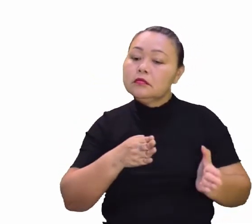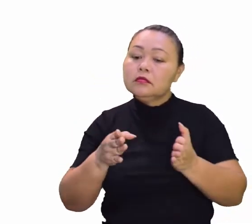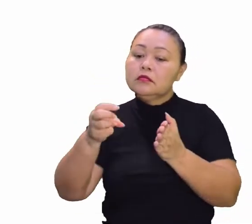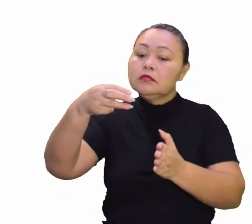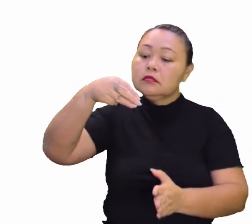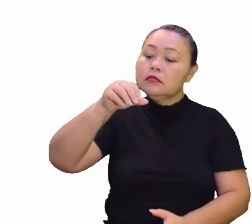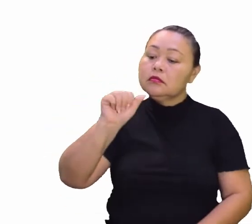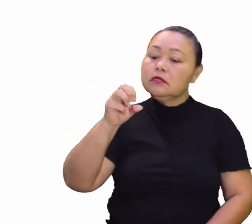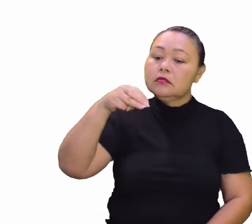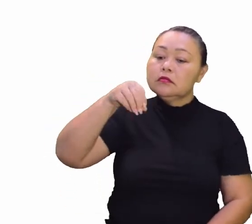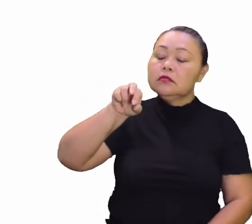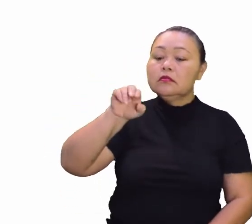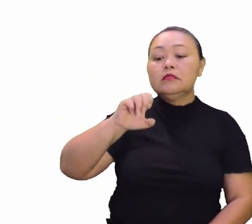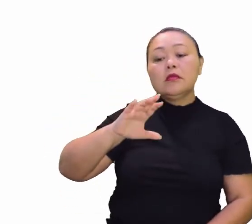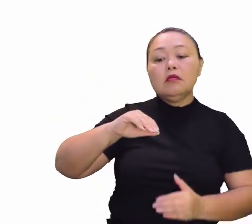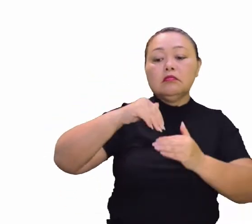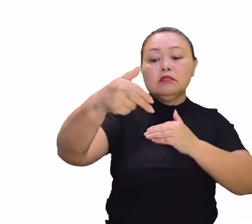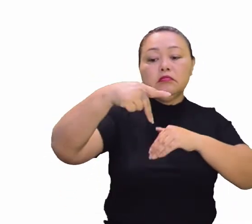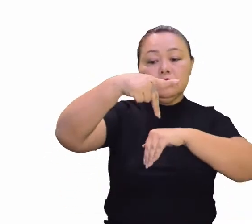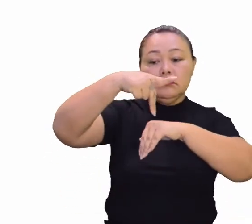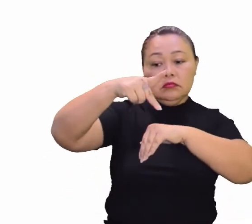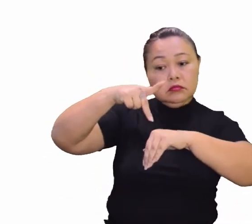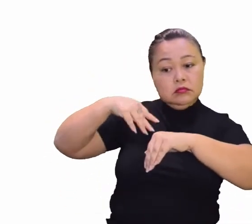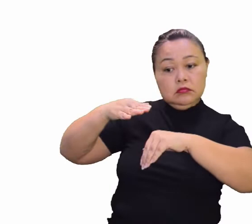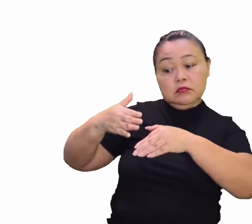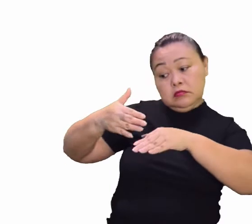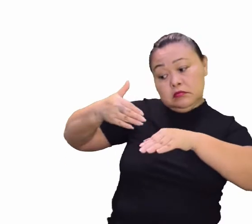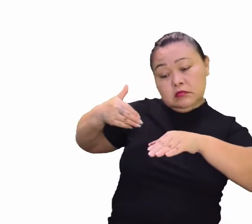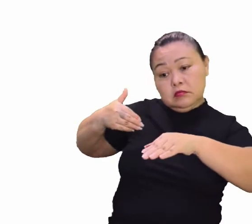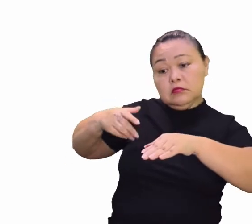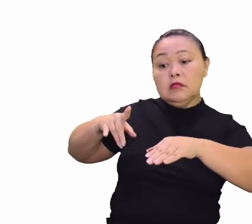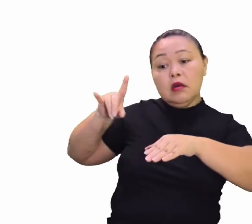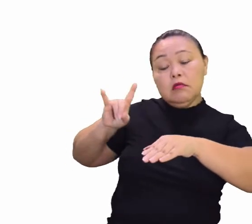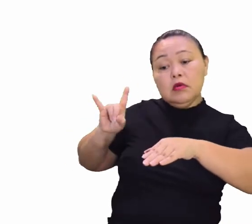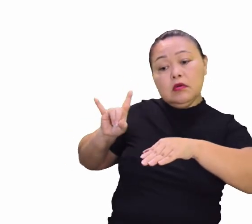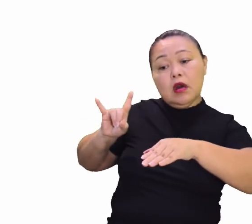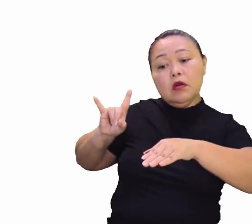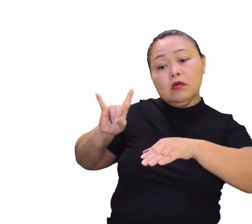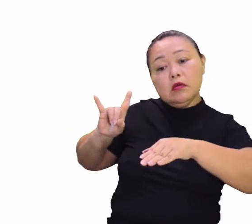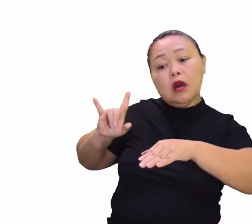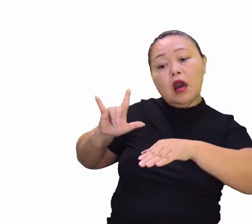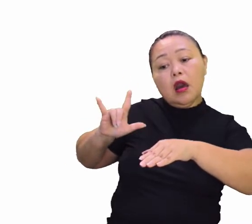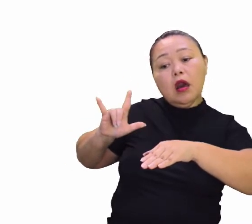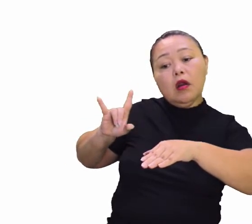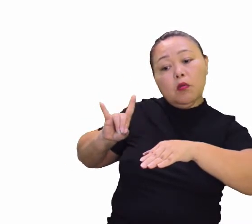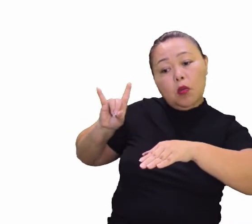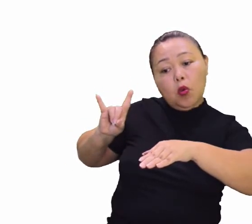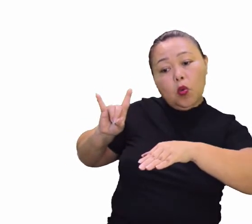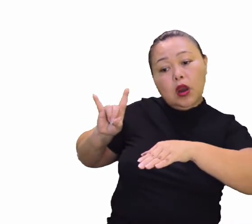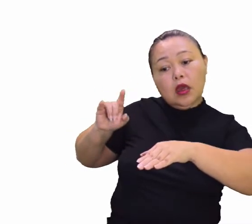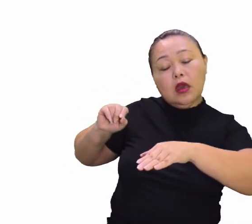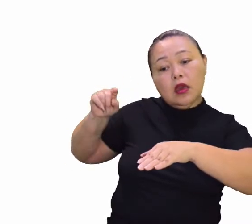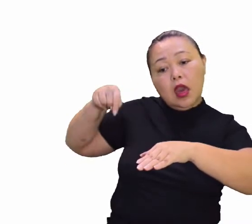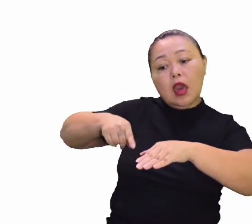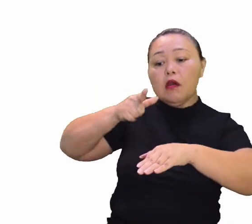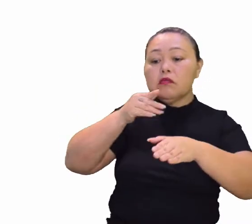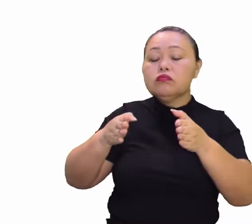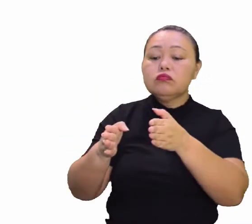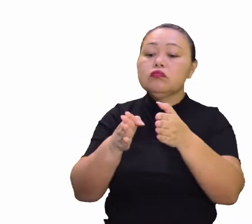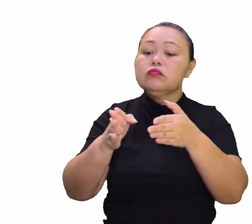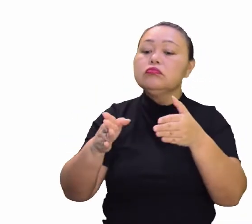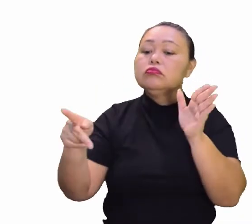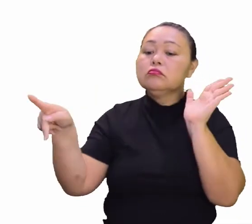de limite internacional. Como eu falei há pouco, a maior parte dele está na Bolívia, e por isso que esse rio aqui no Brasil ele